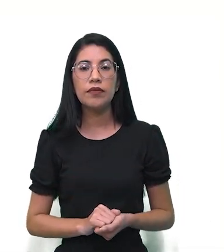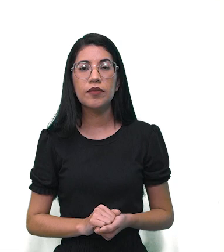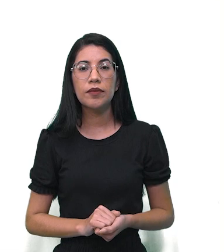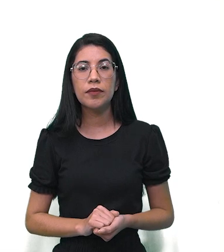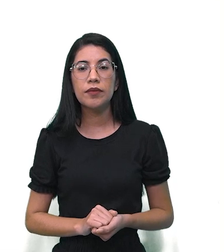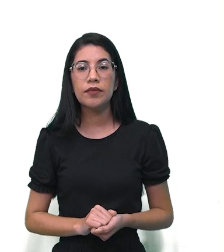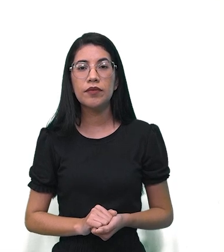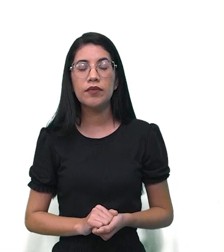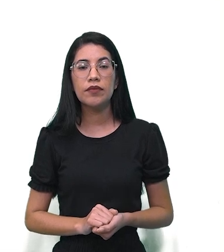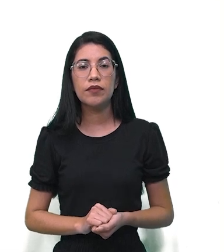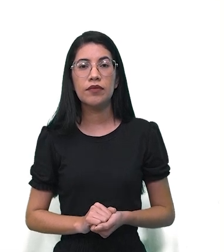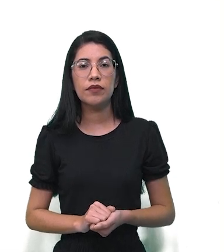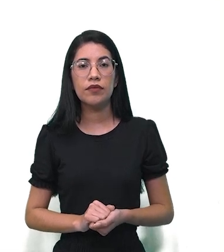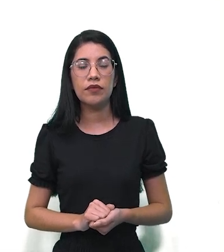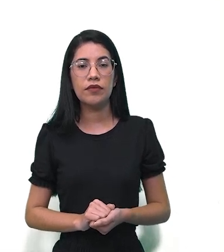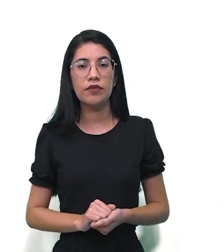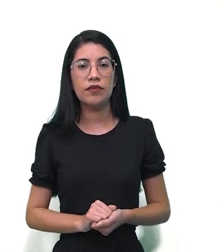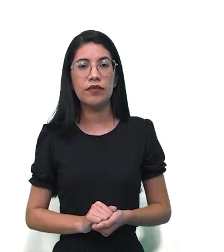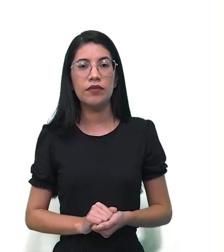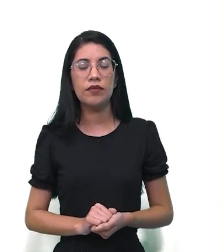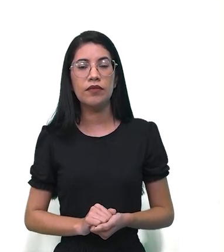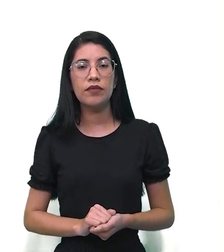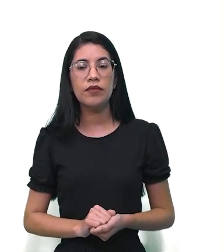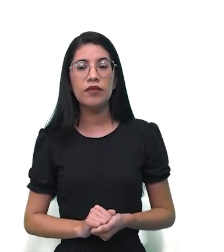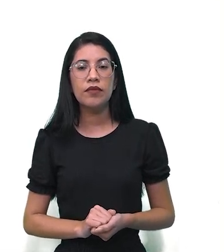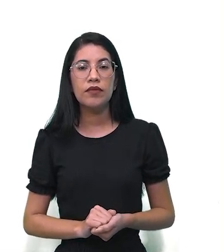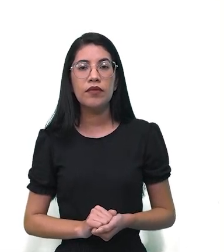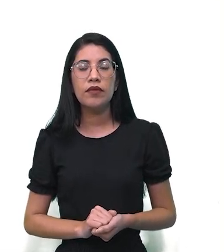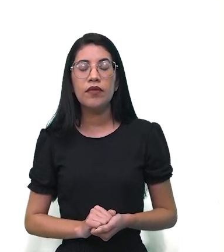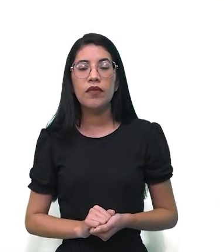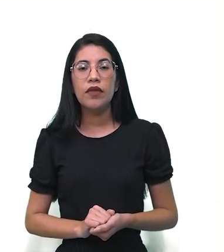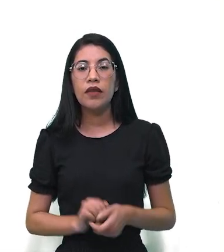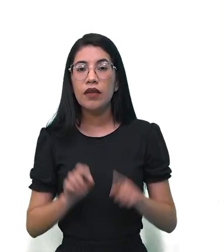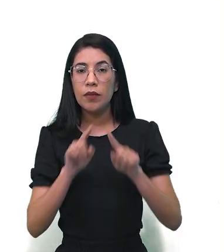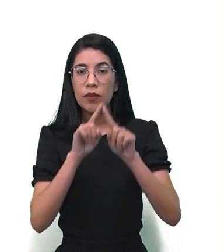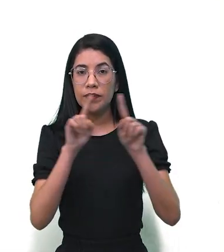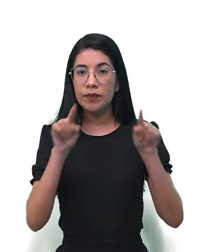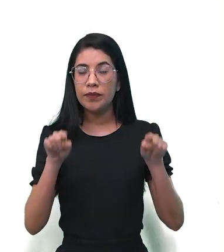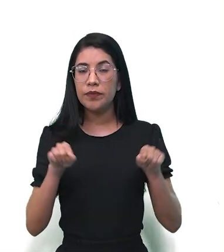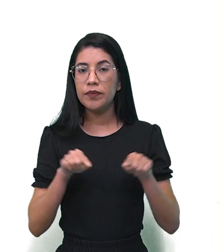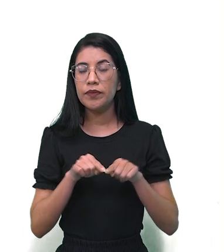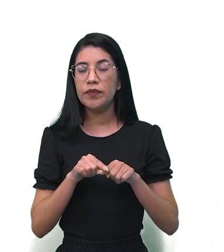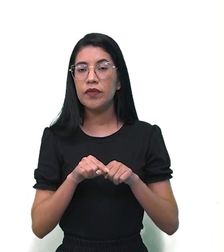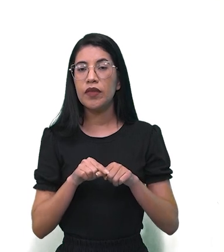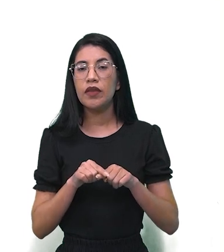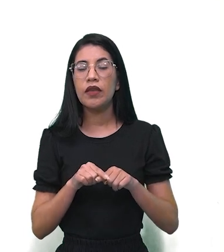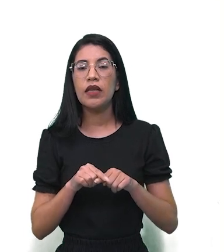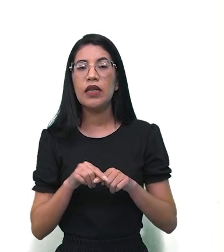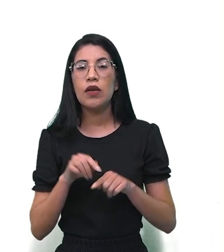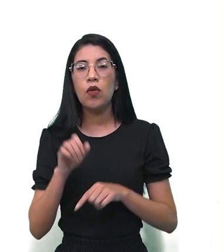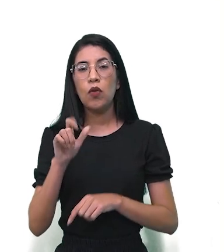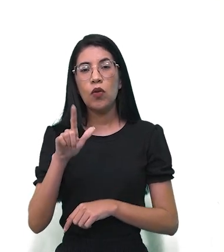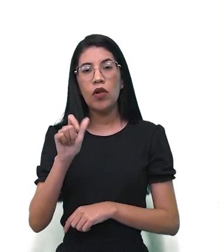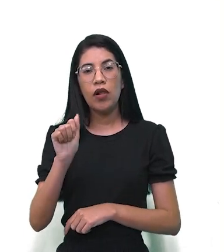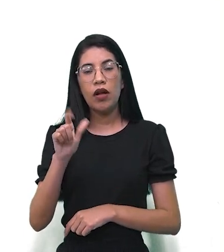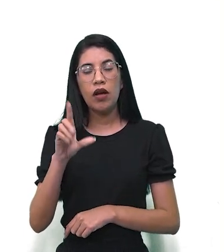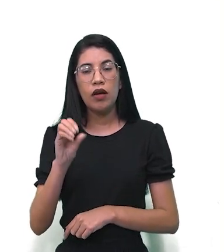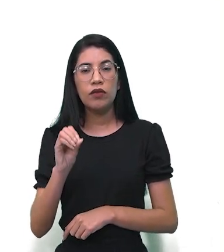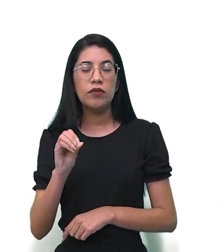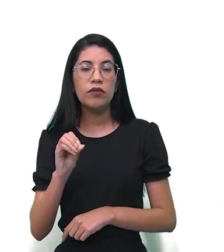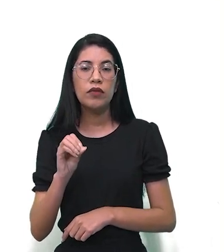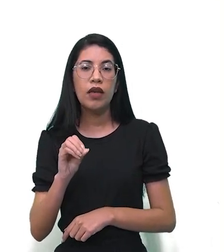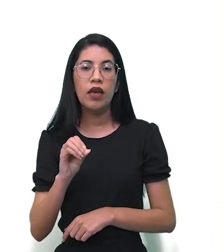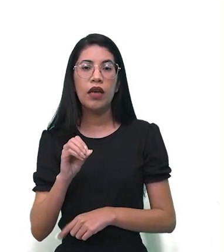vamos supor que o lado desse quadrado, melhor dizendo, seja, ao invés, né,